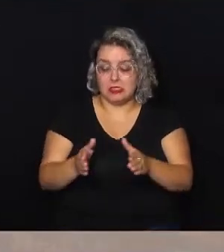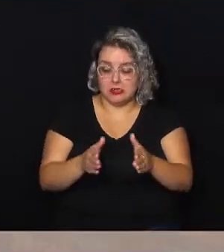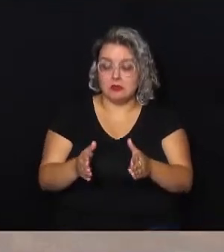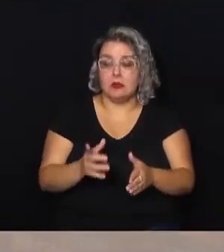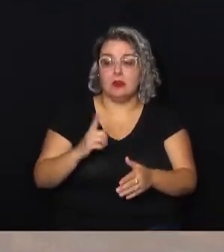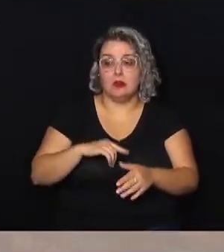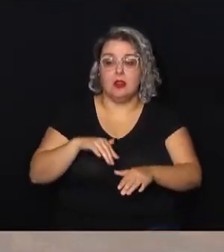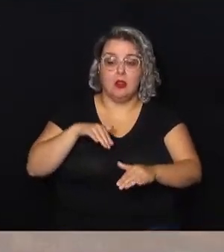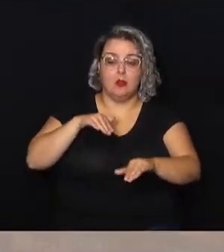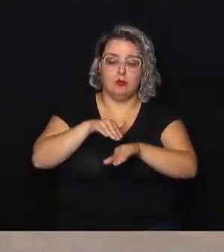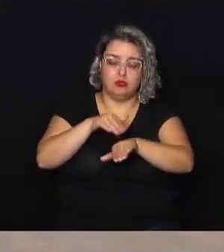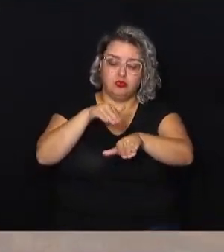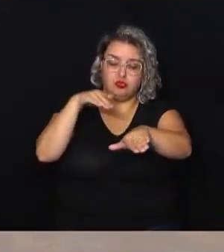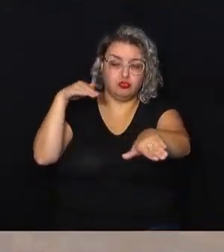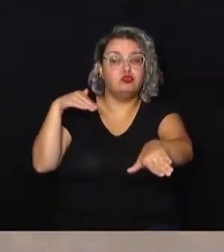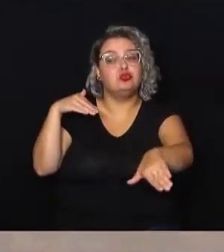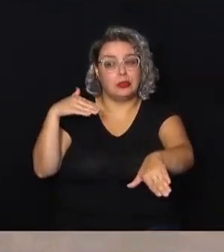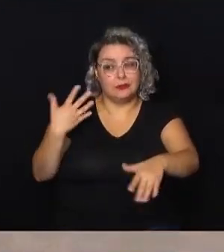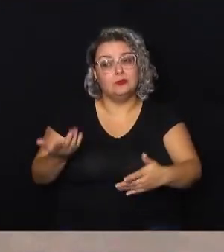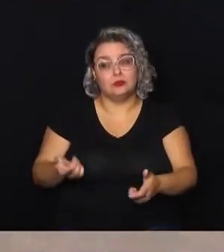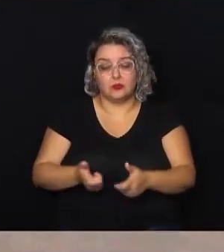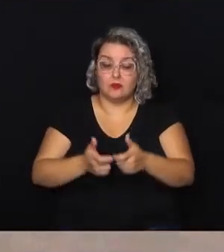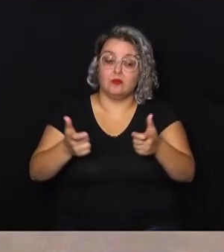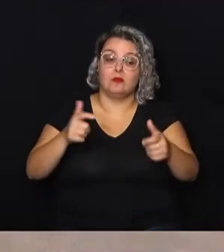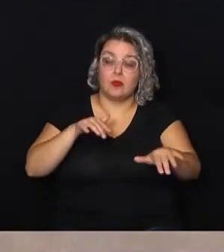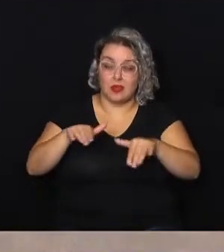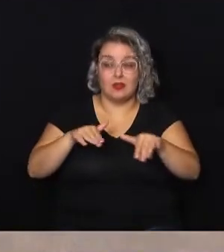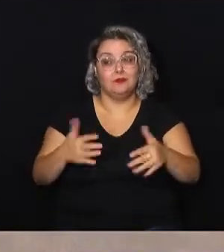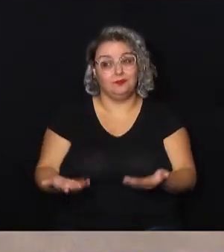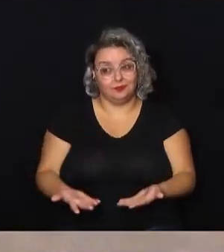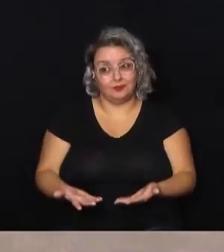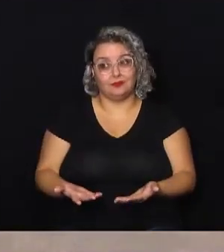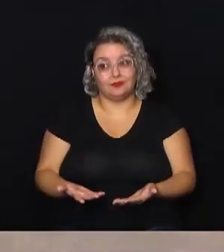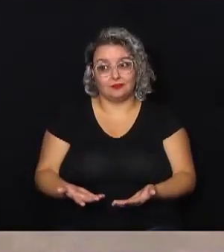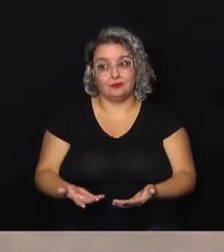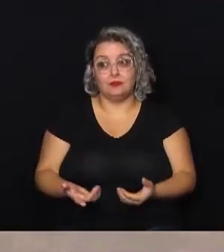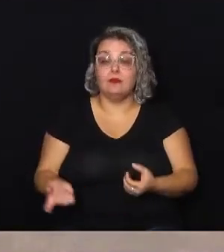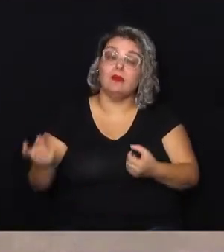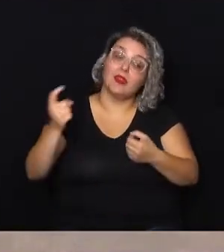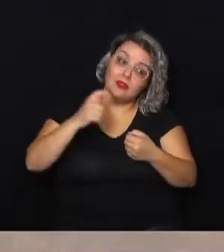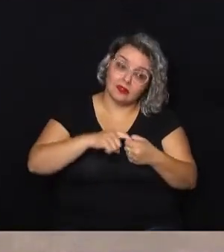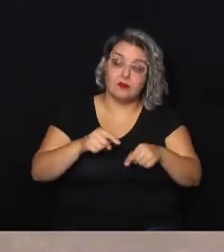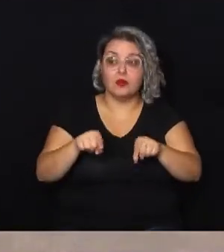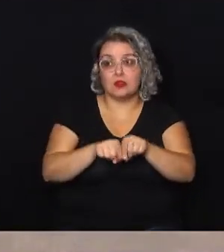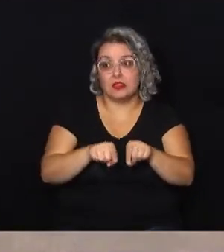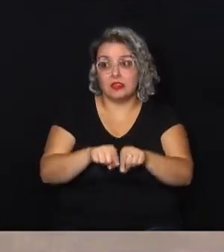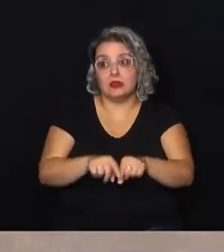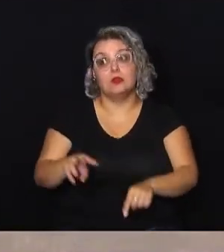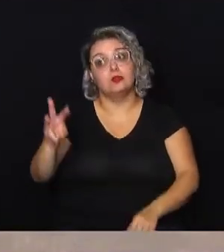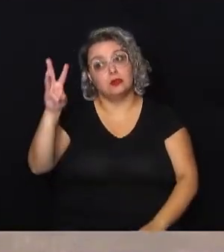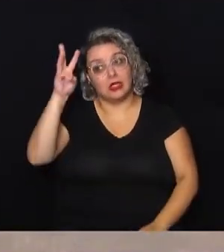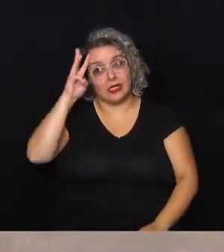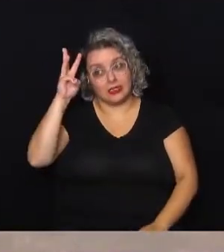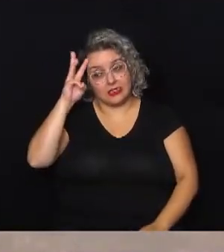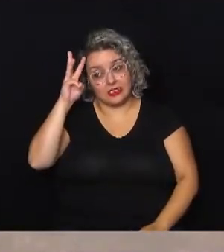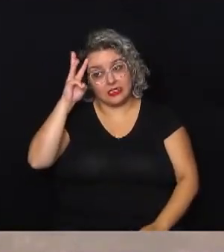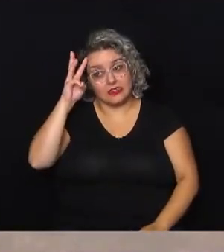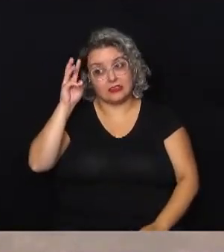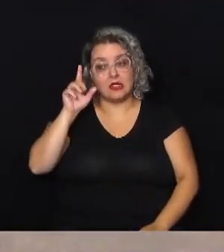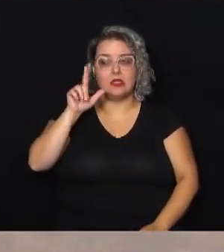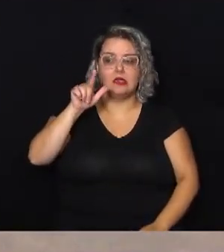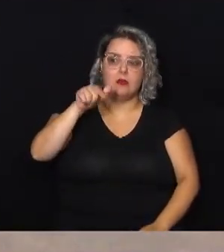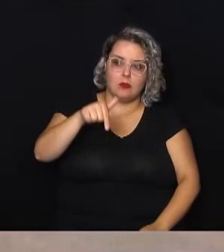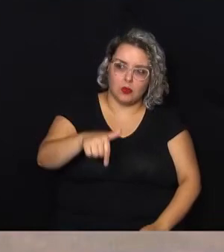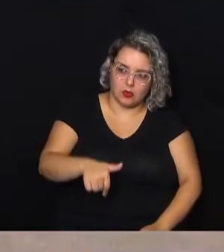maior movimento, é esperado maior movimento. E no retorno, né? Tanto na terça-feira após